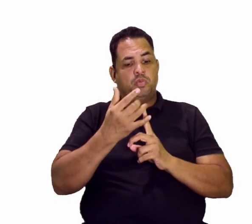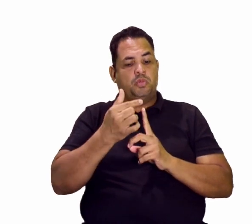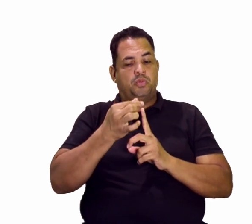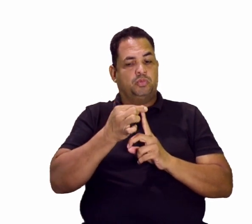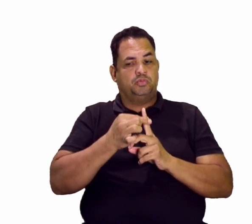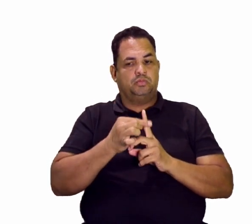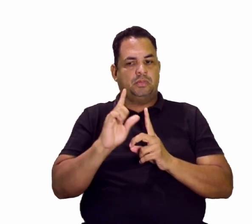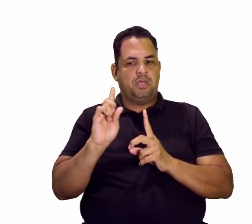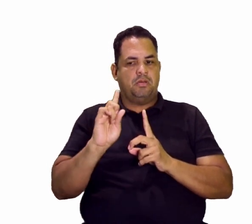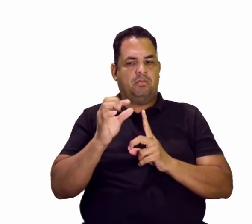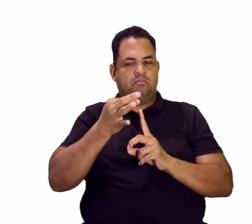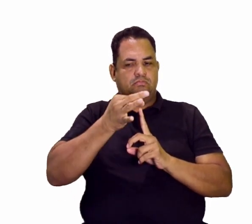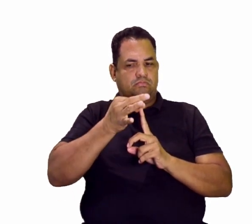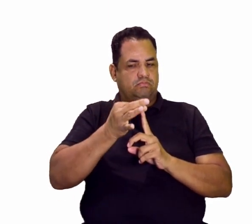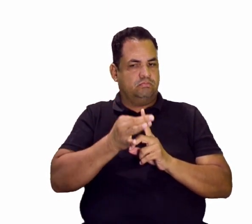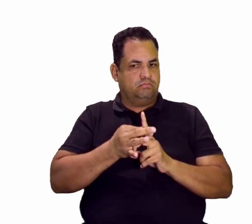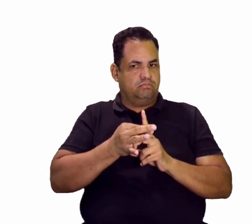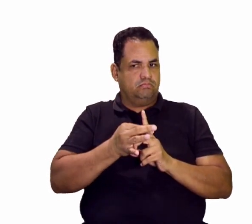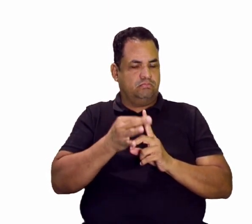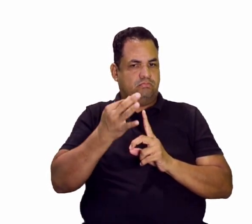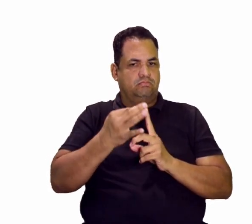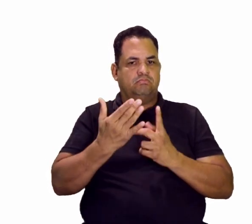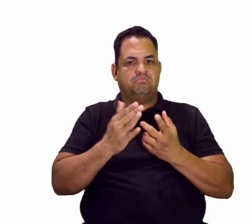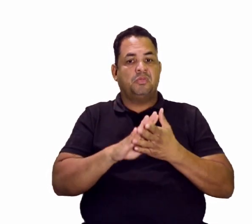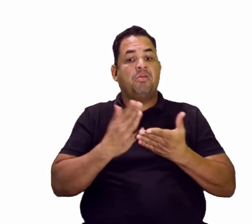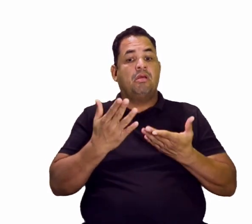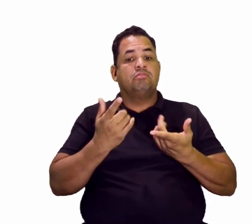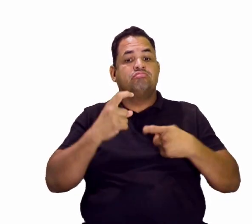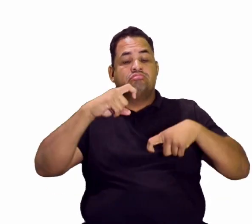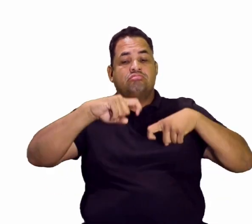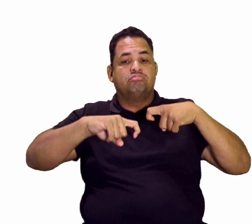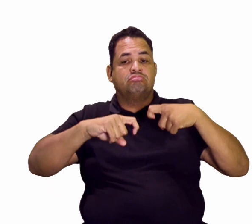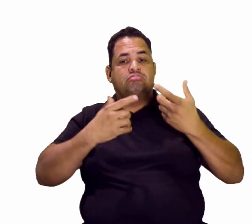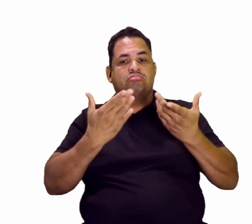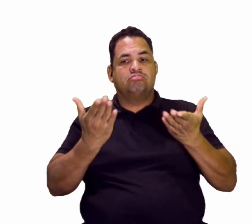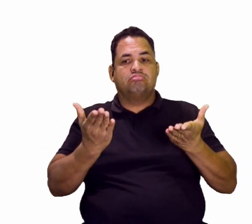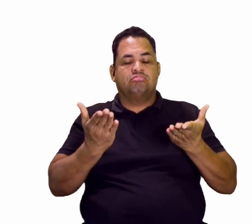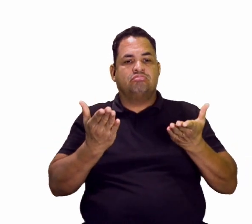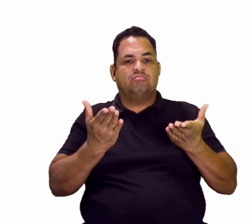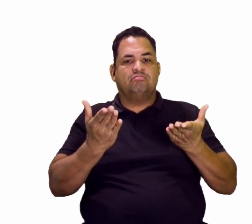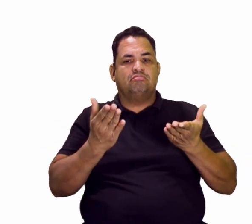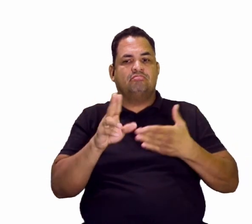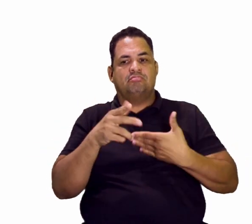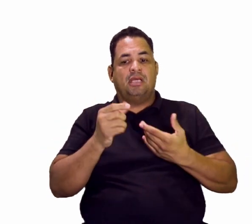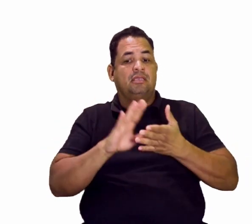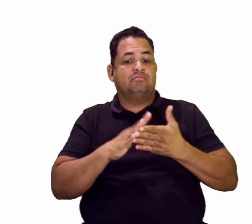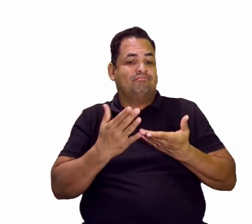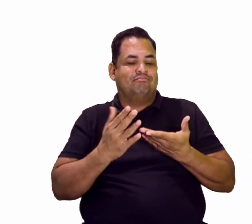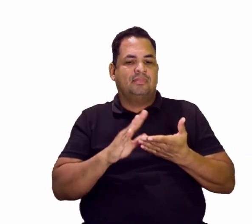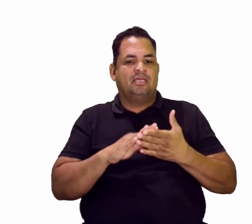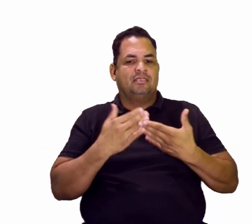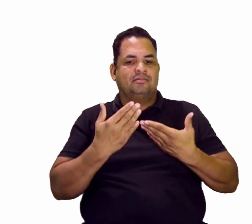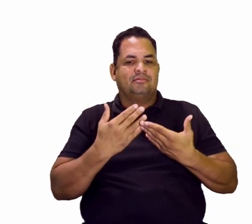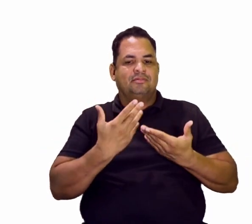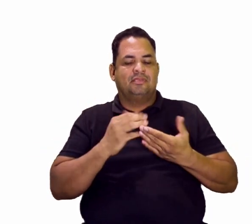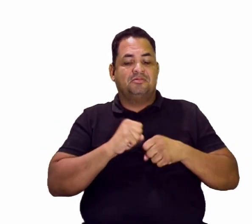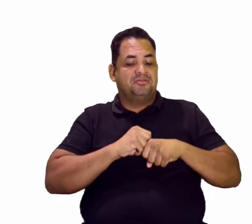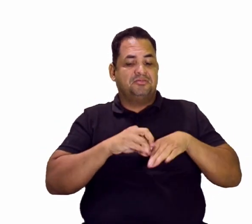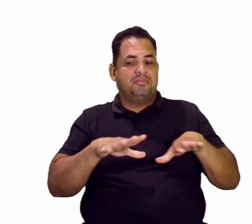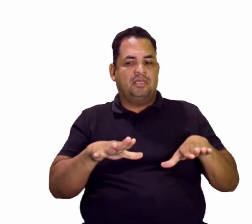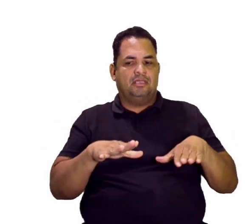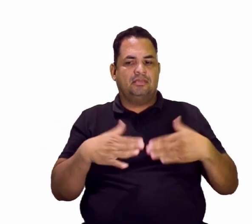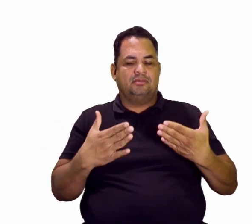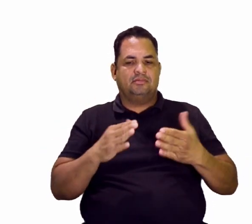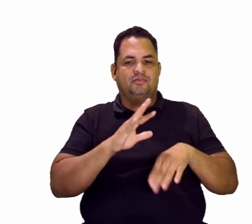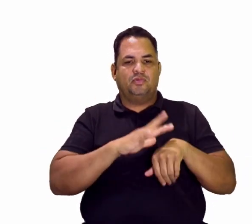Então, com o preservativo, esse vírus ele não vai estar sendo contaminando o indivíduo,